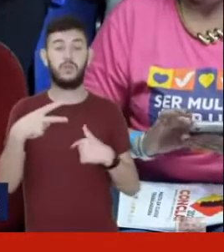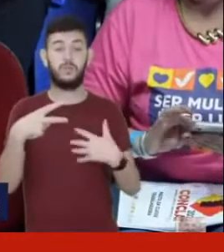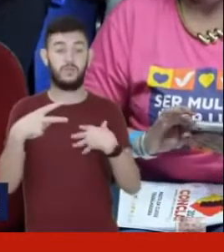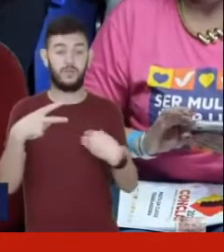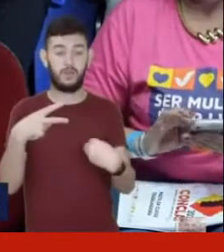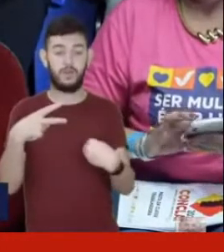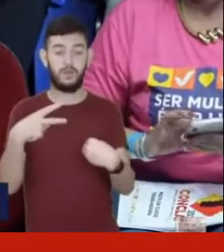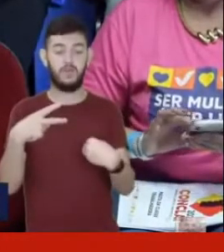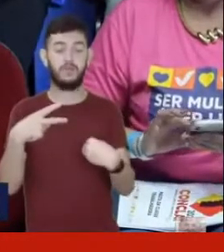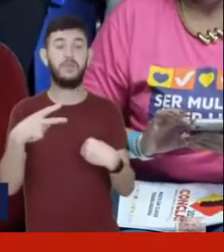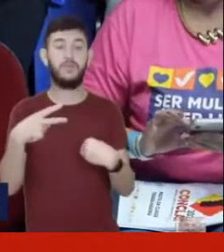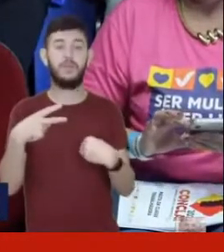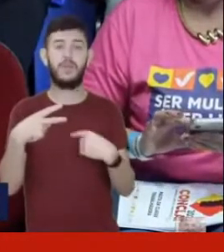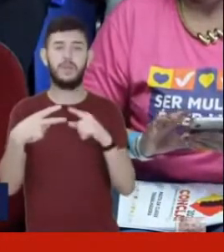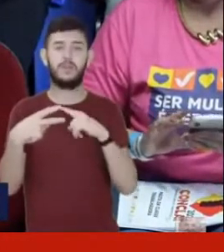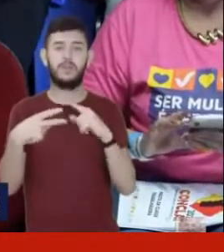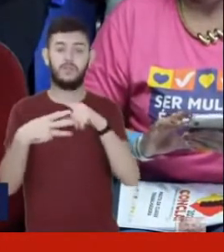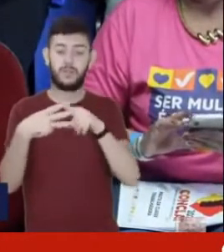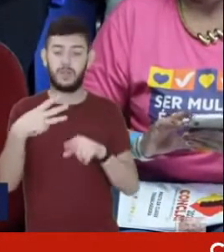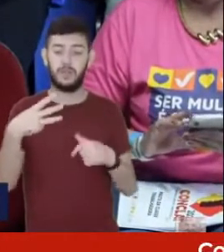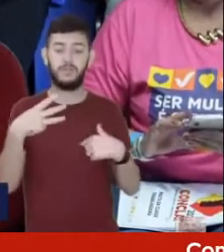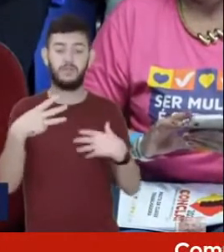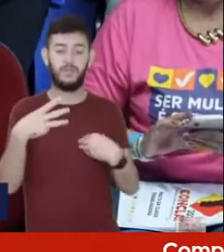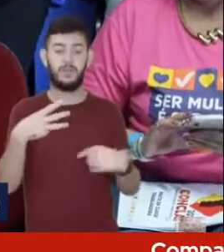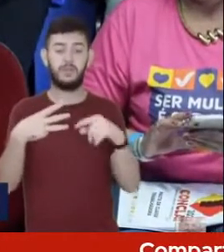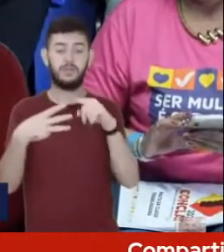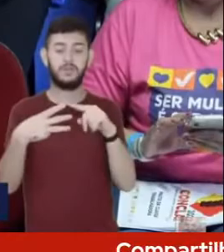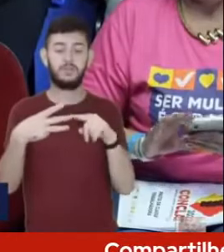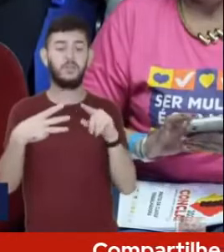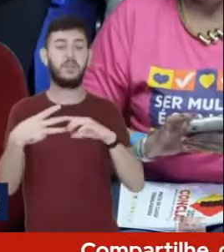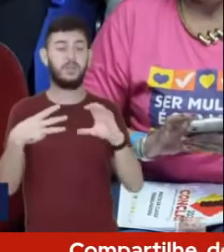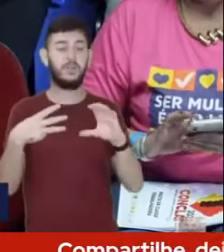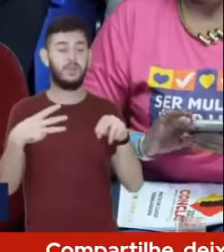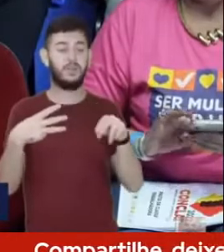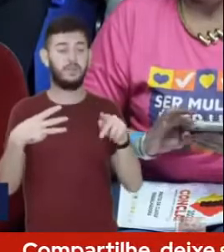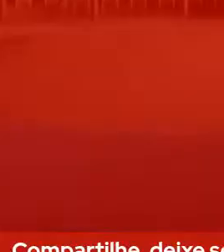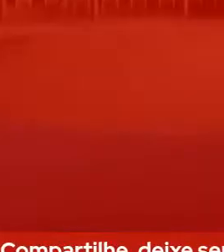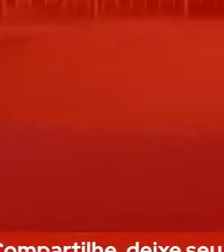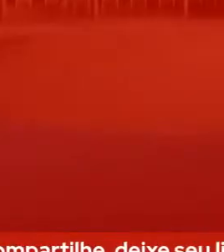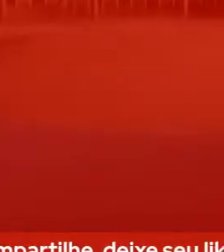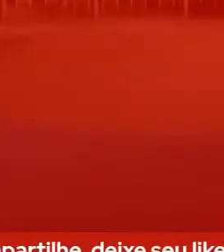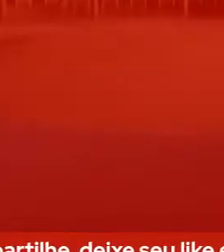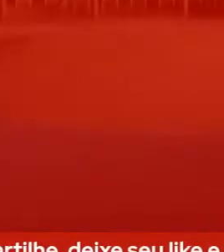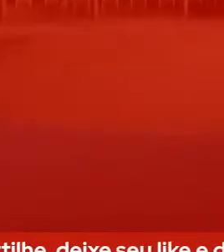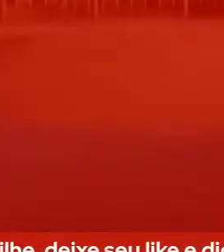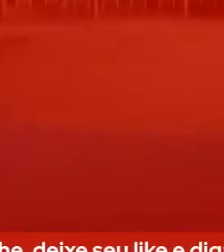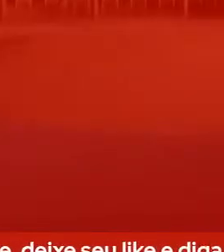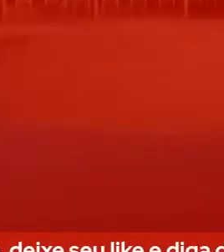Eles fizeram faculdade, meu filho mais velho fez o FIES, fez faculdade pelo